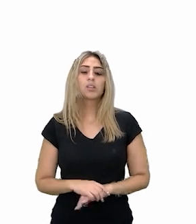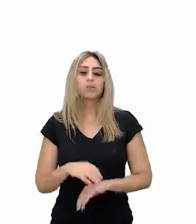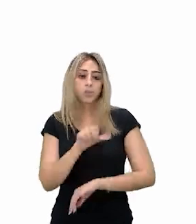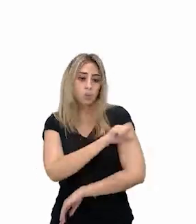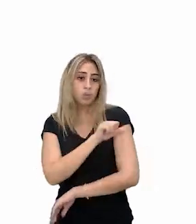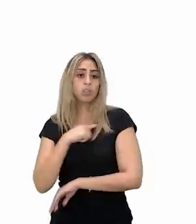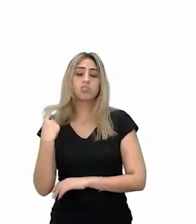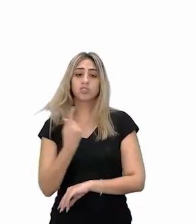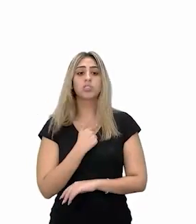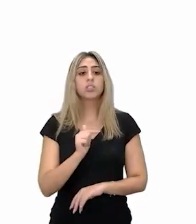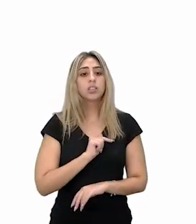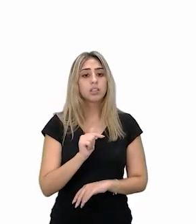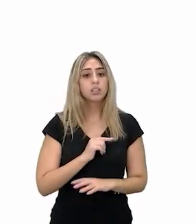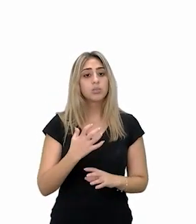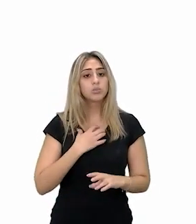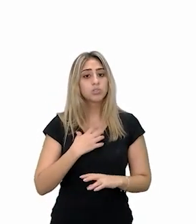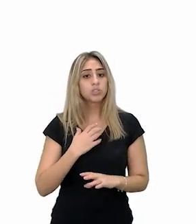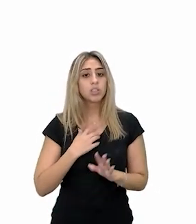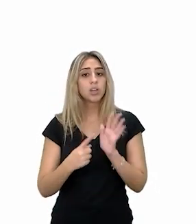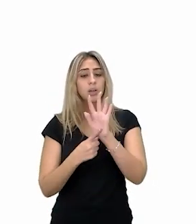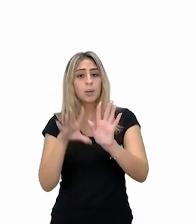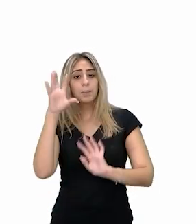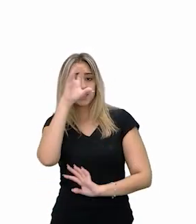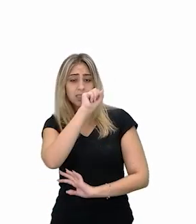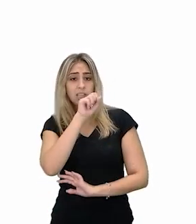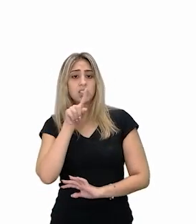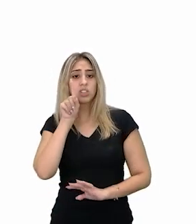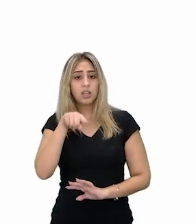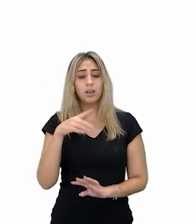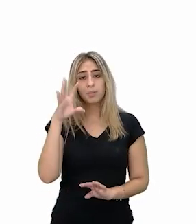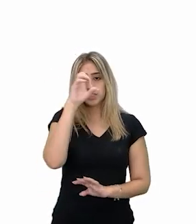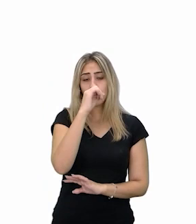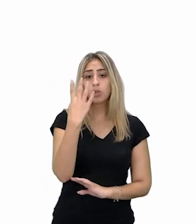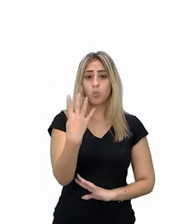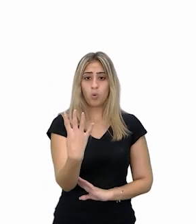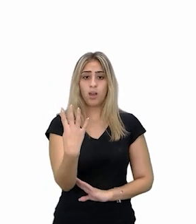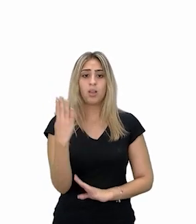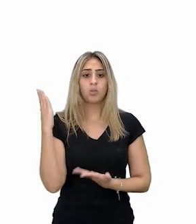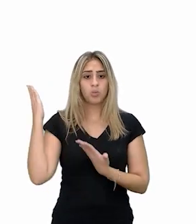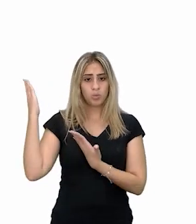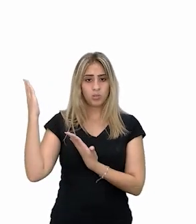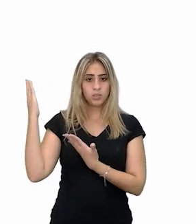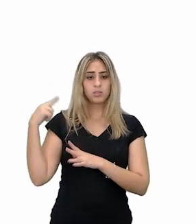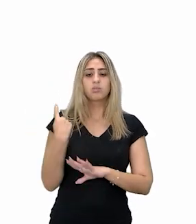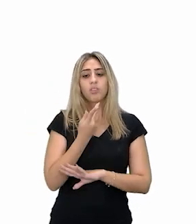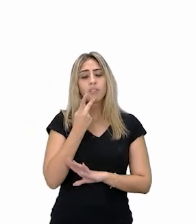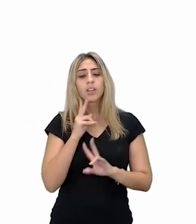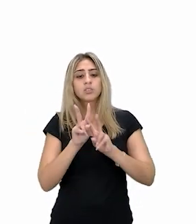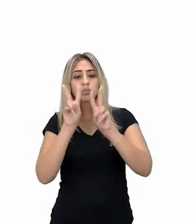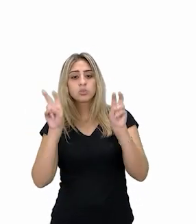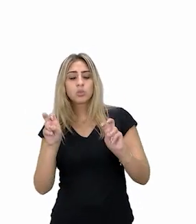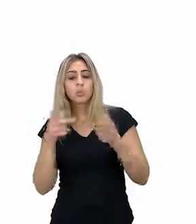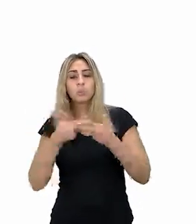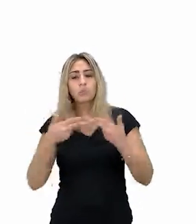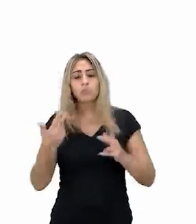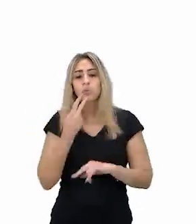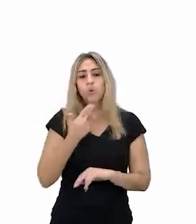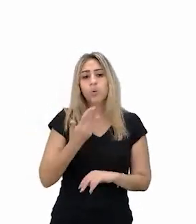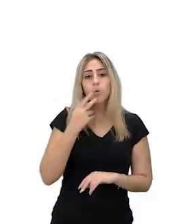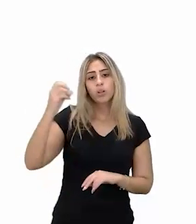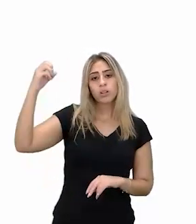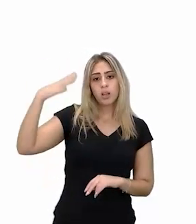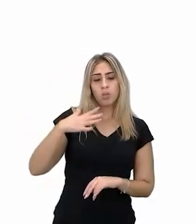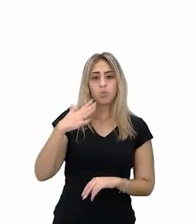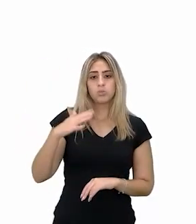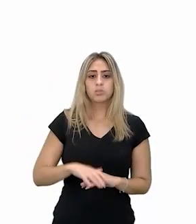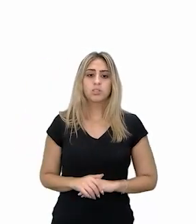a gente tem uma situação da aprendizagem, que é a situação de aprendizagem 4, que vai falar sobre as cores da luz.